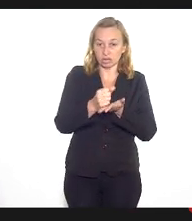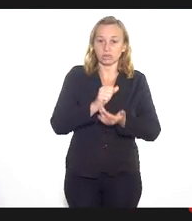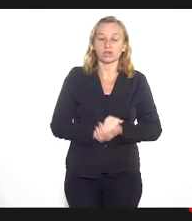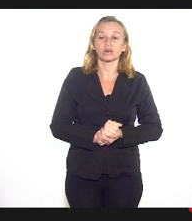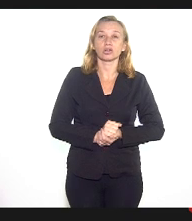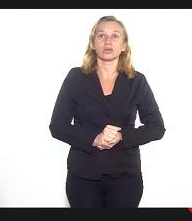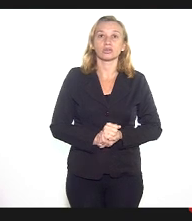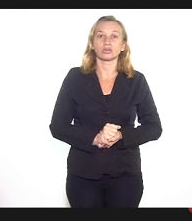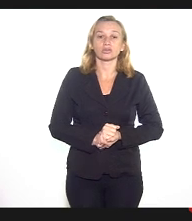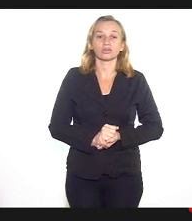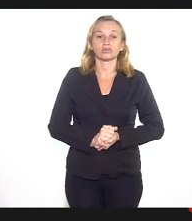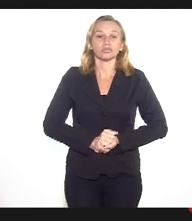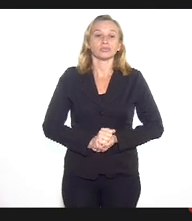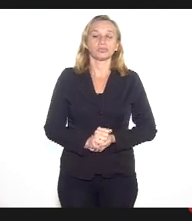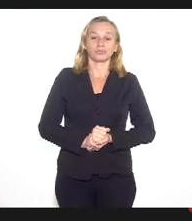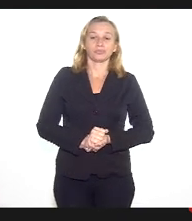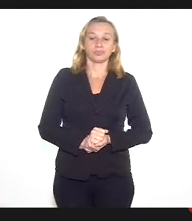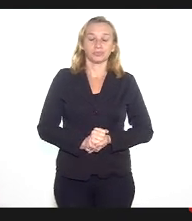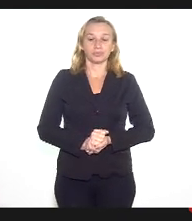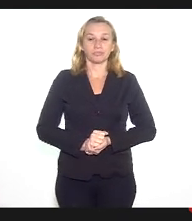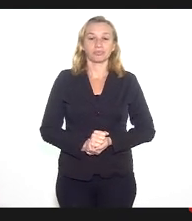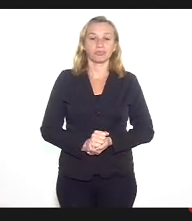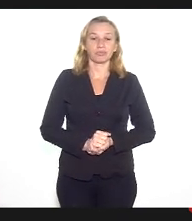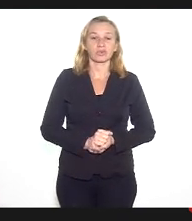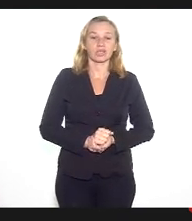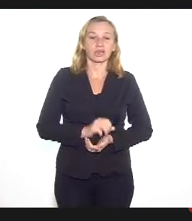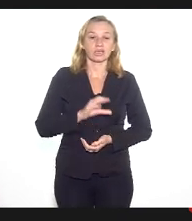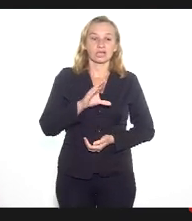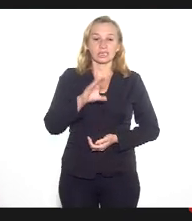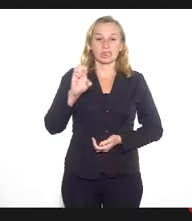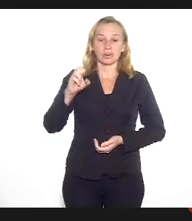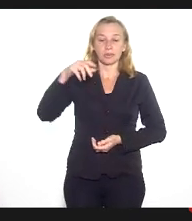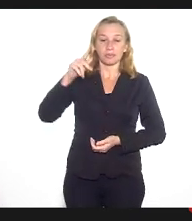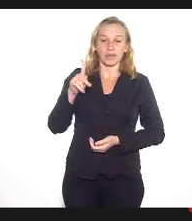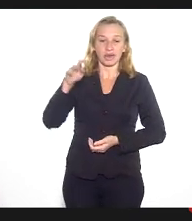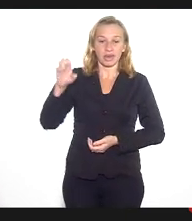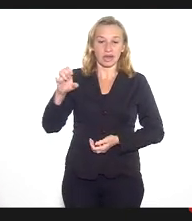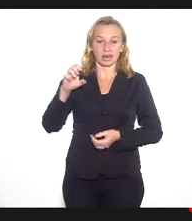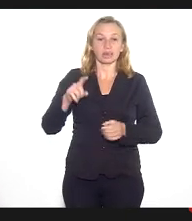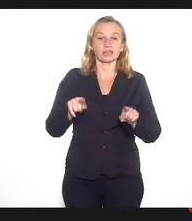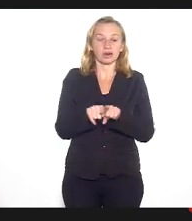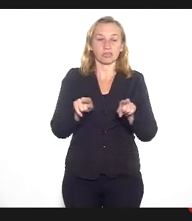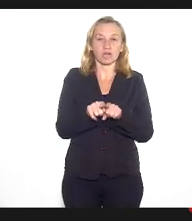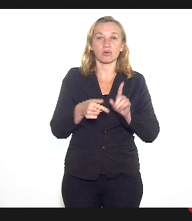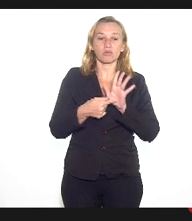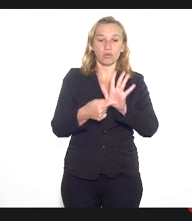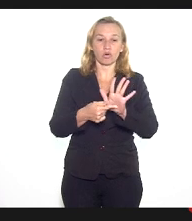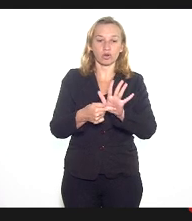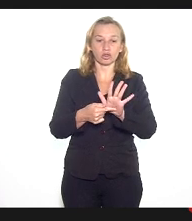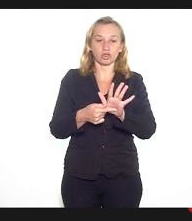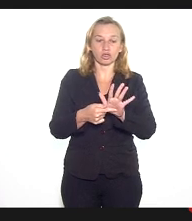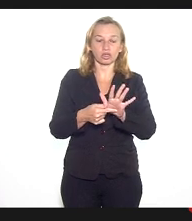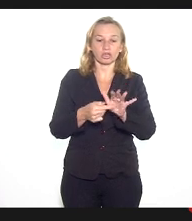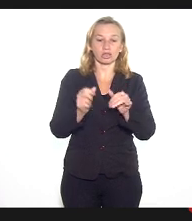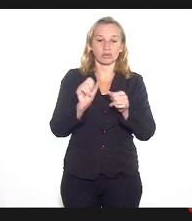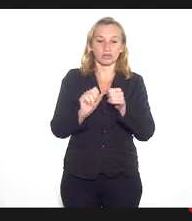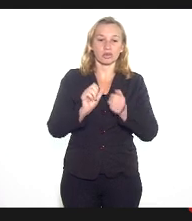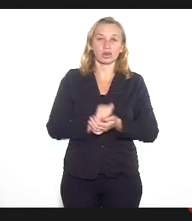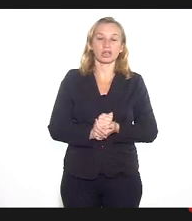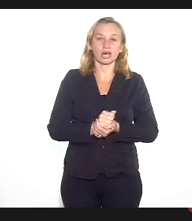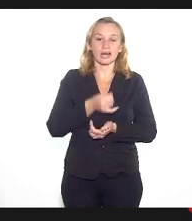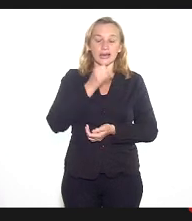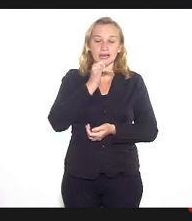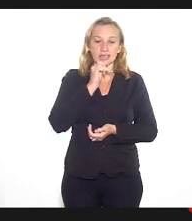concessão ou um acordo de partilha. O CNPE define também as condições aplicáveis para o leilão, como, por exemplo, bônus mínimo